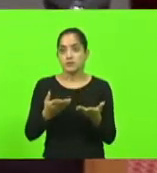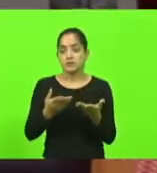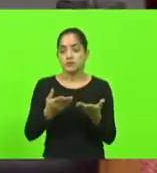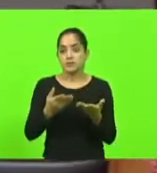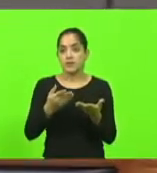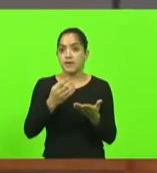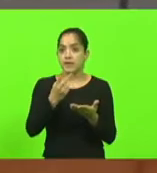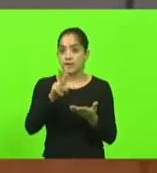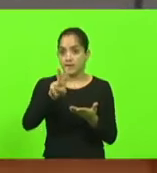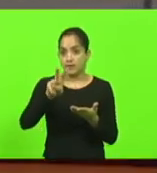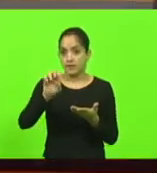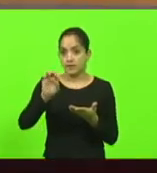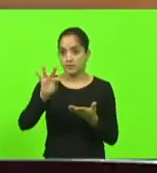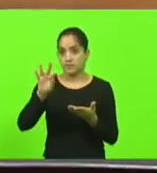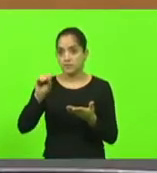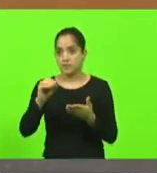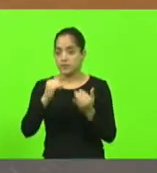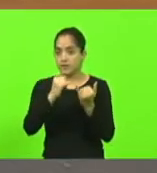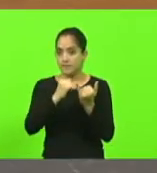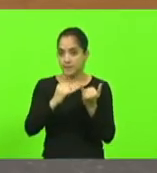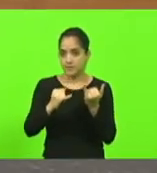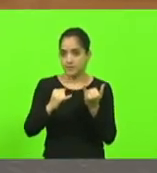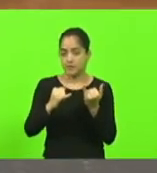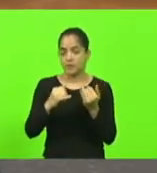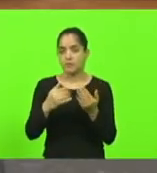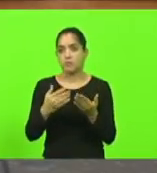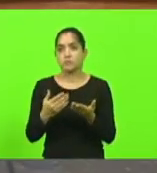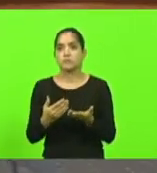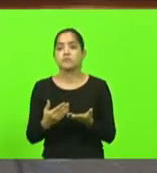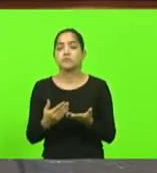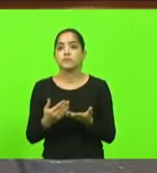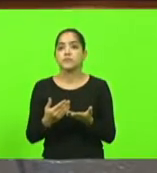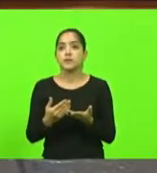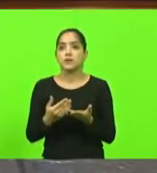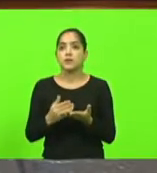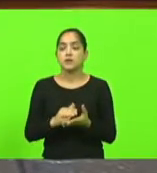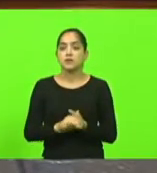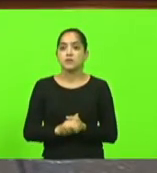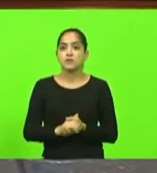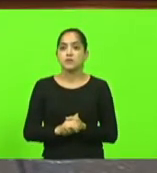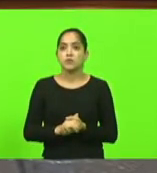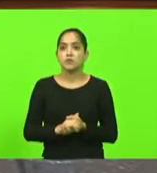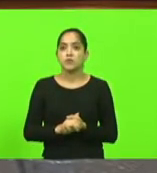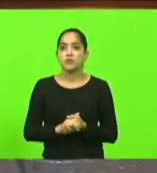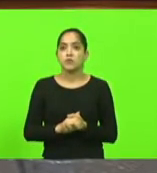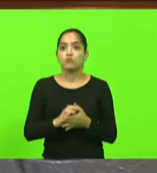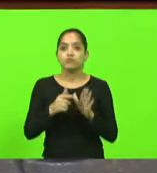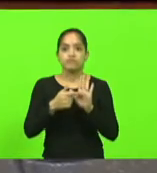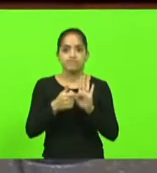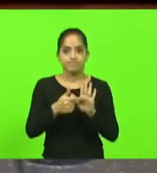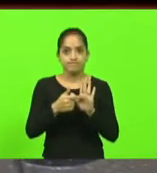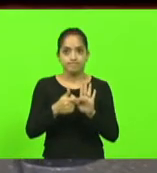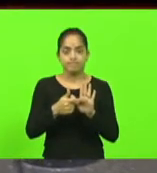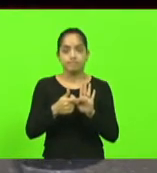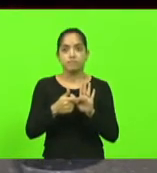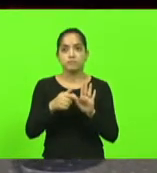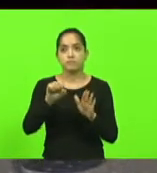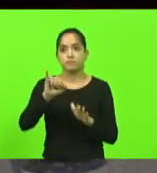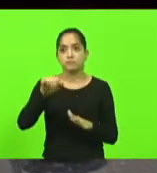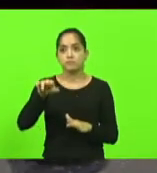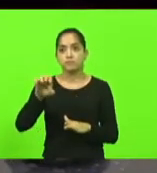é parcial apenas em relação quando indica que o Cine também